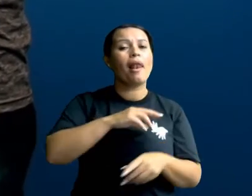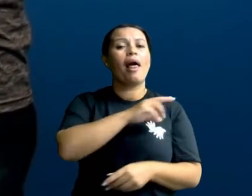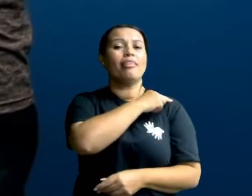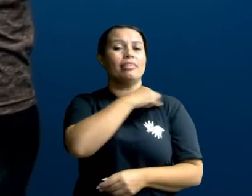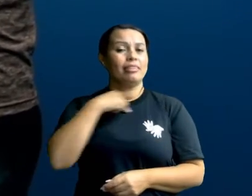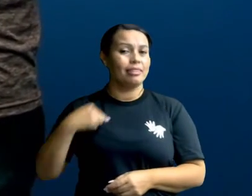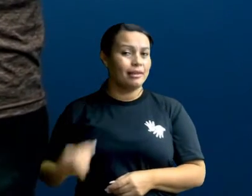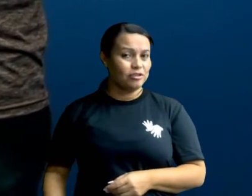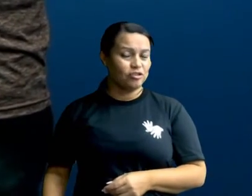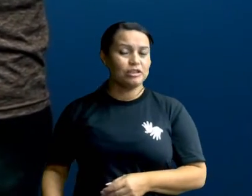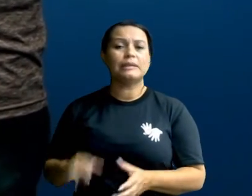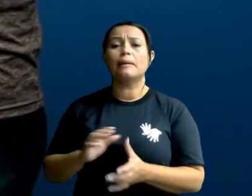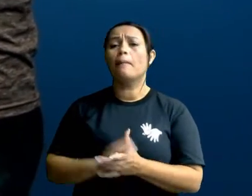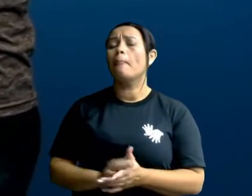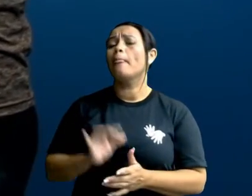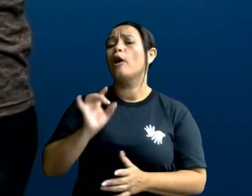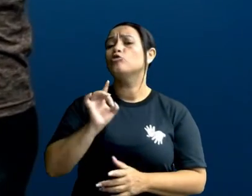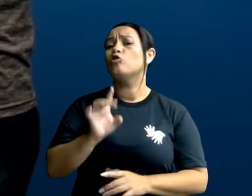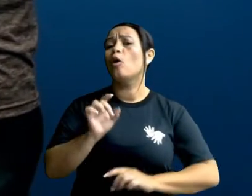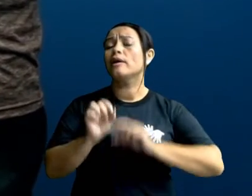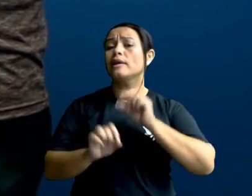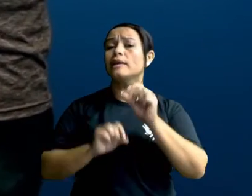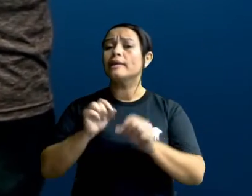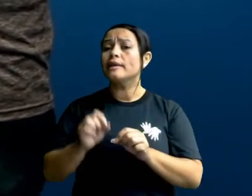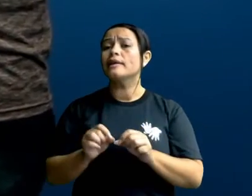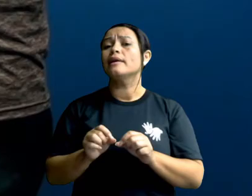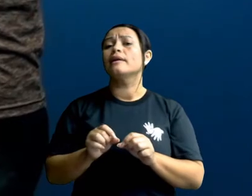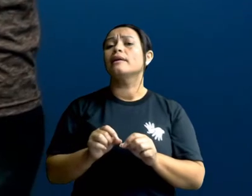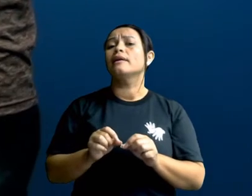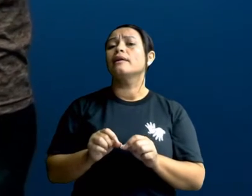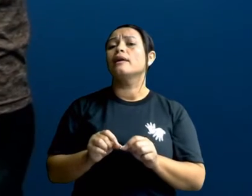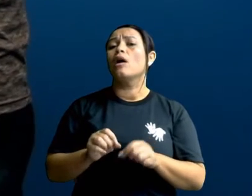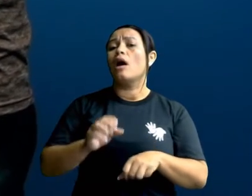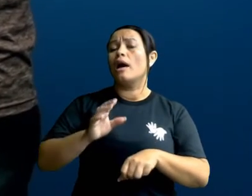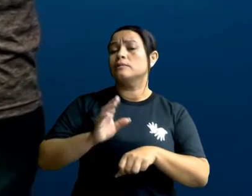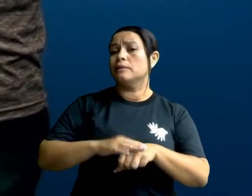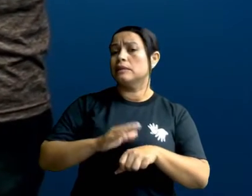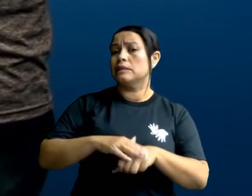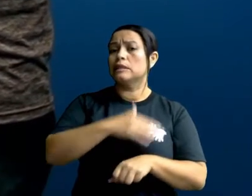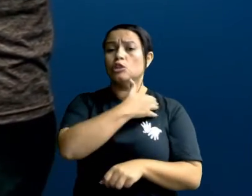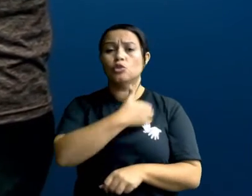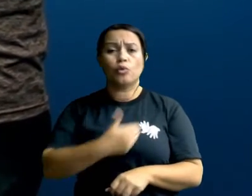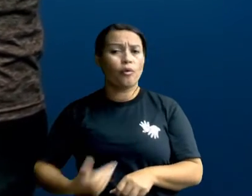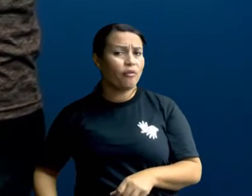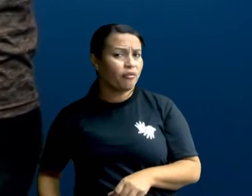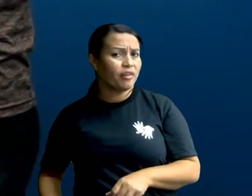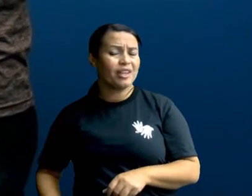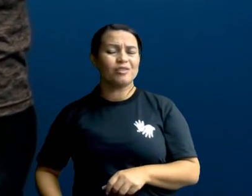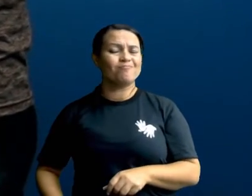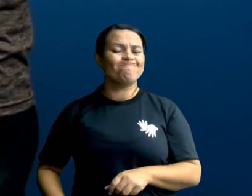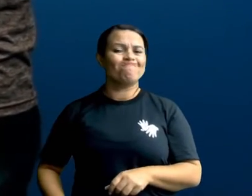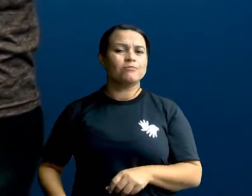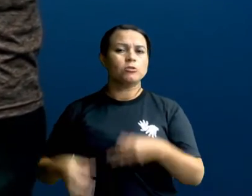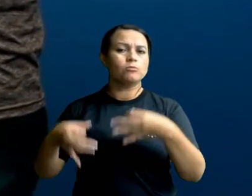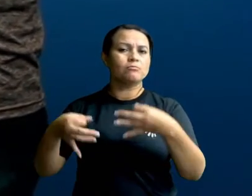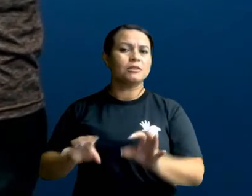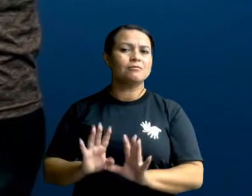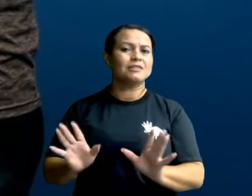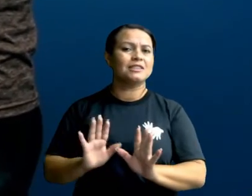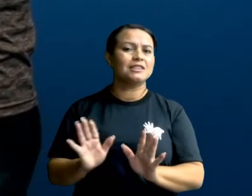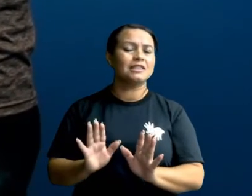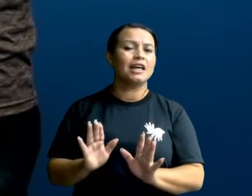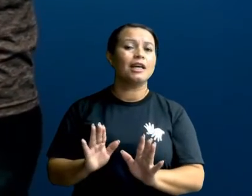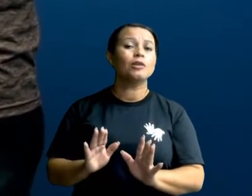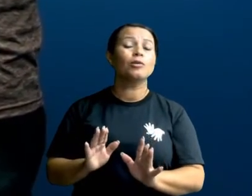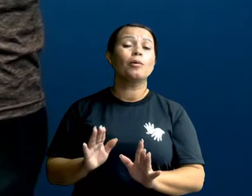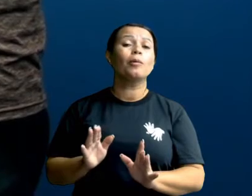que as medidas econômicas, né, o governo que assumiu de Mao Tse-tung, ele não deu muito certo